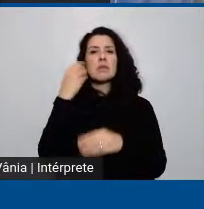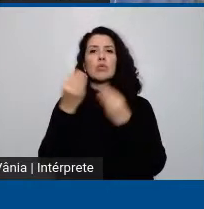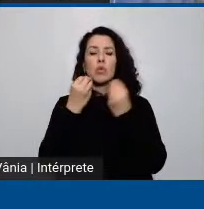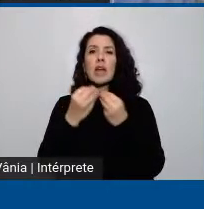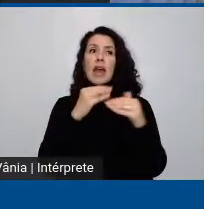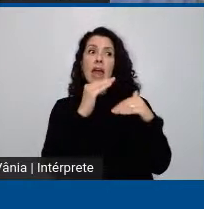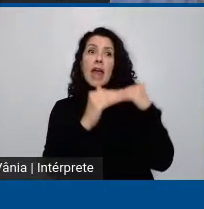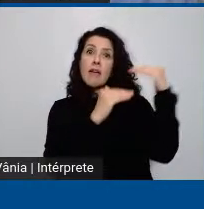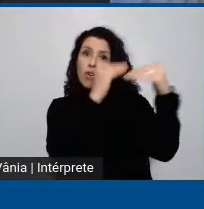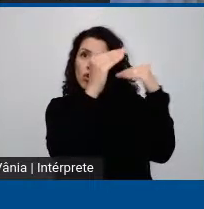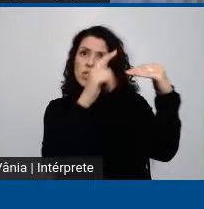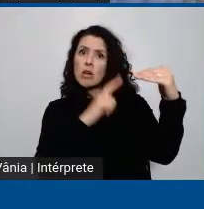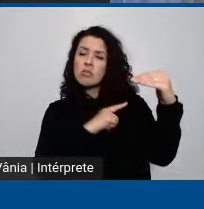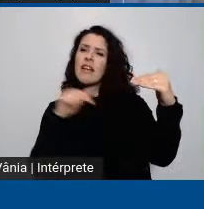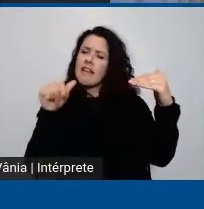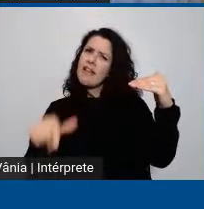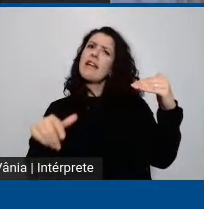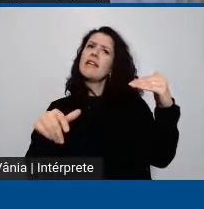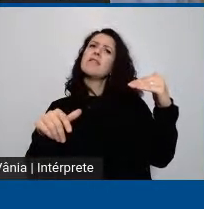fotografia